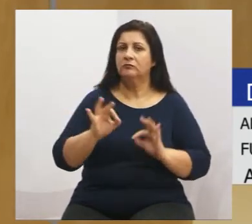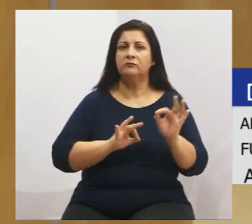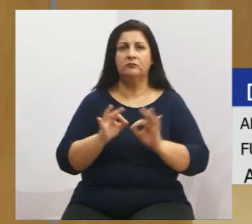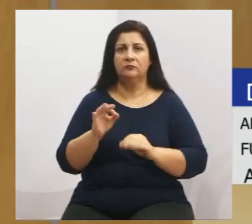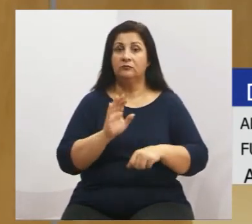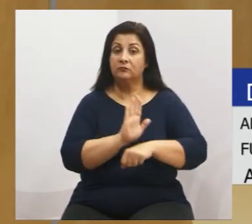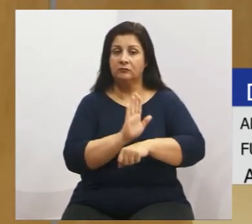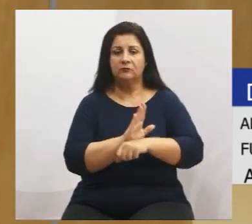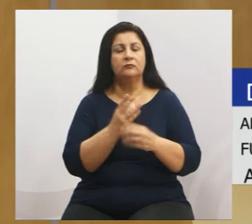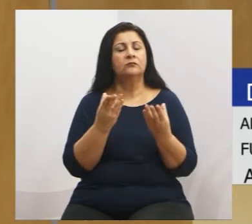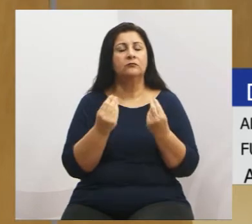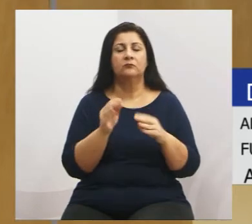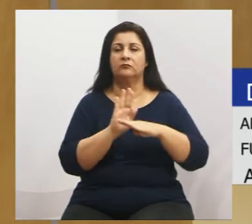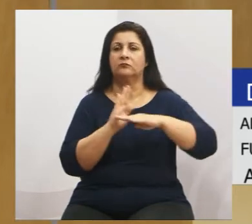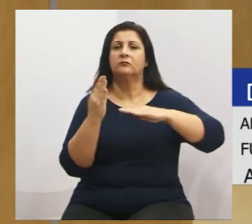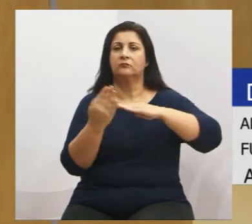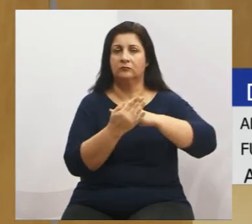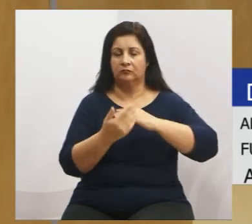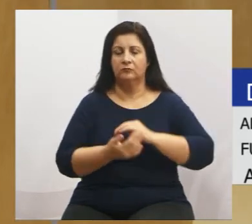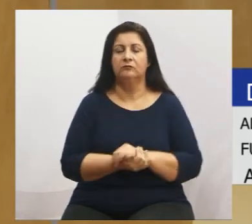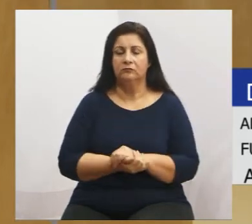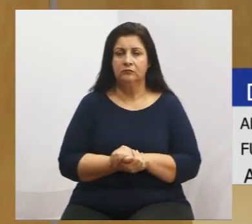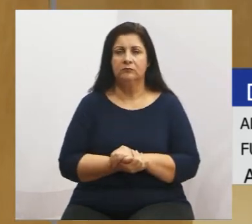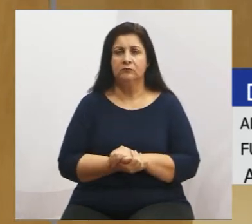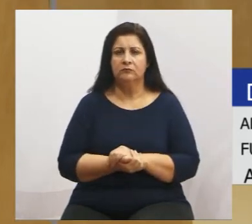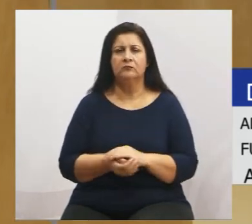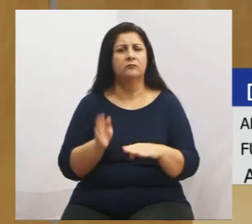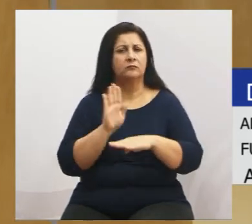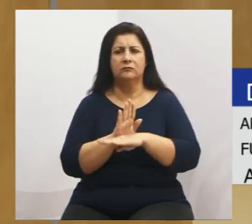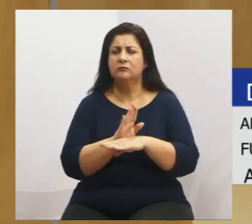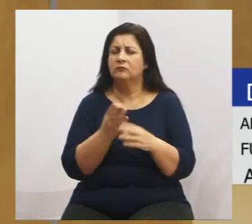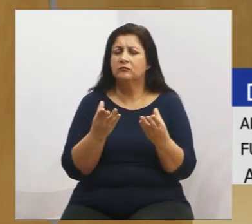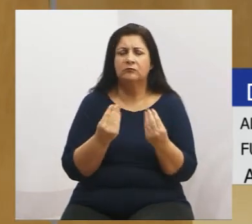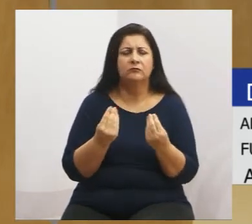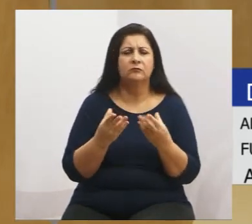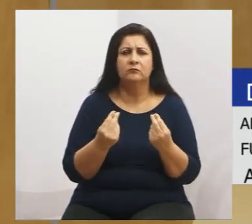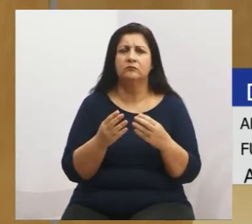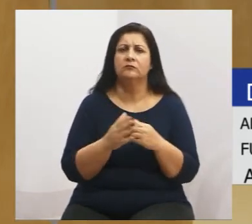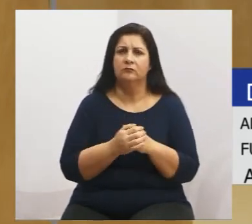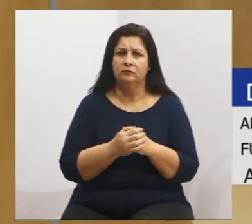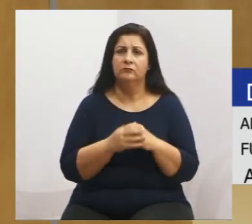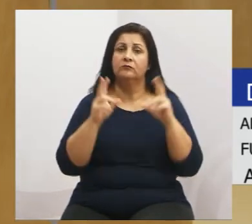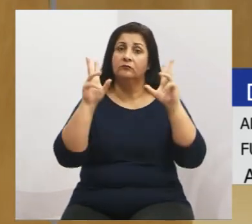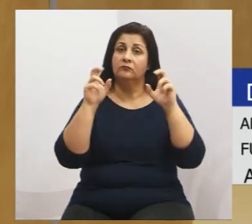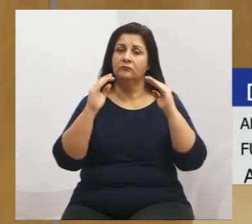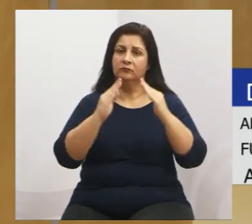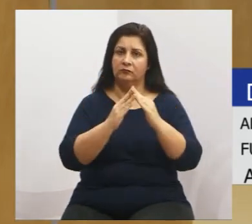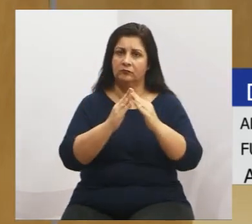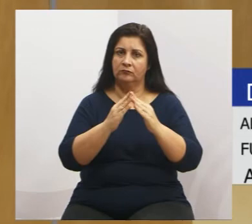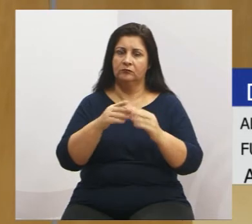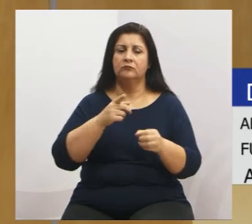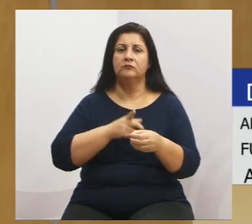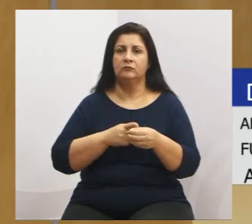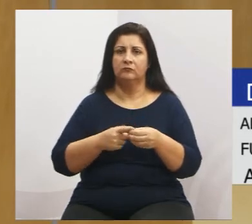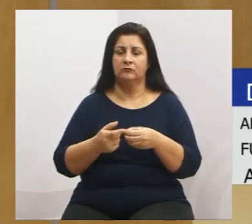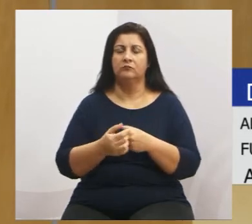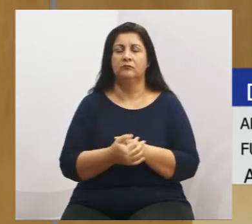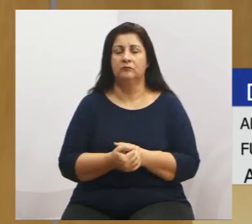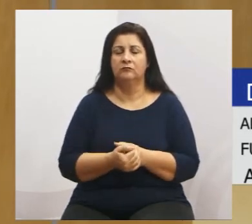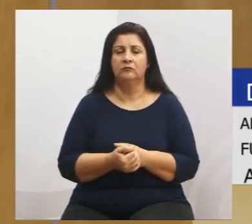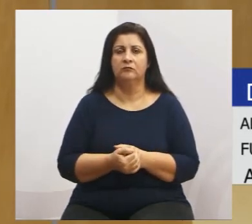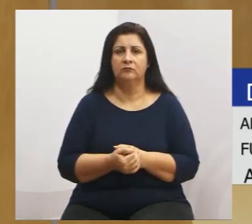surgisse. Mas é inegável essa contribuição que ele deu à questão habitacional no município. E